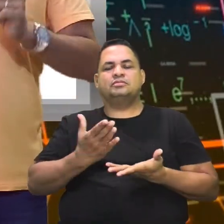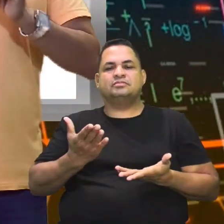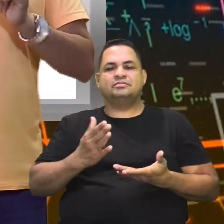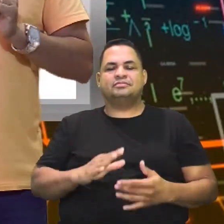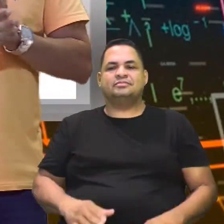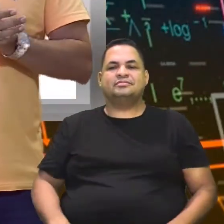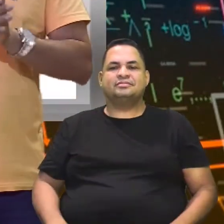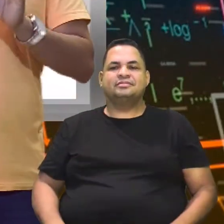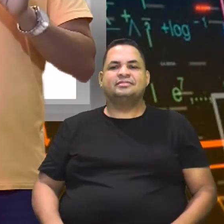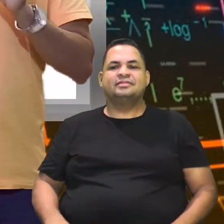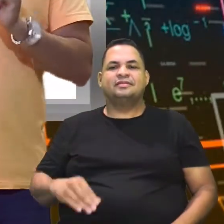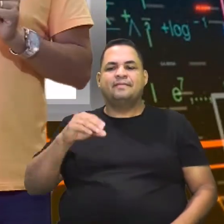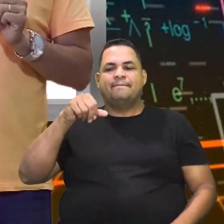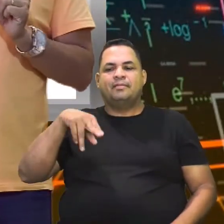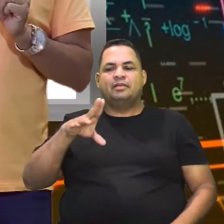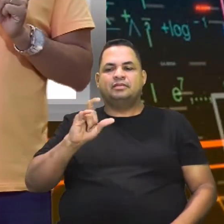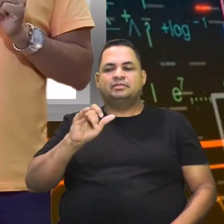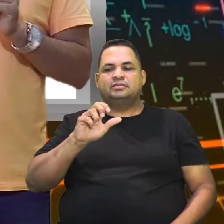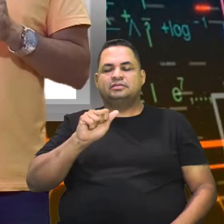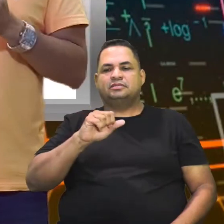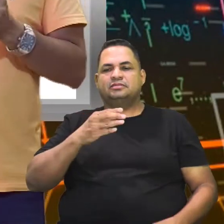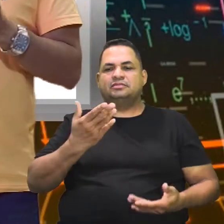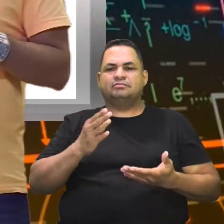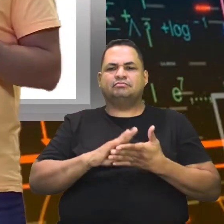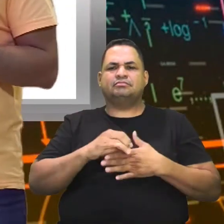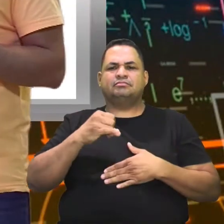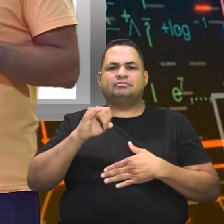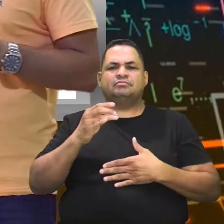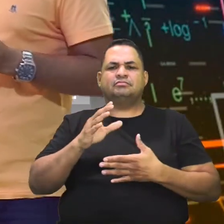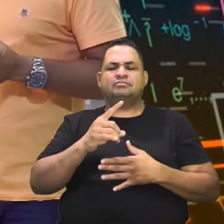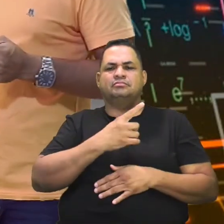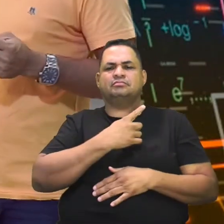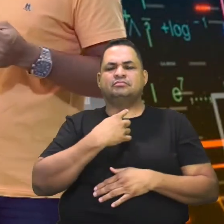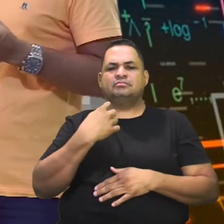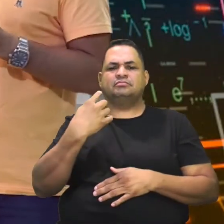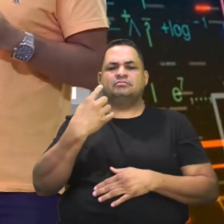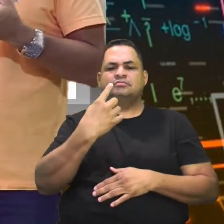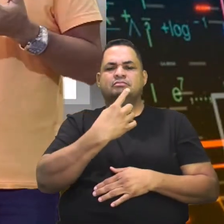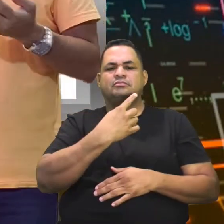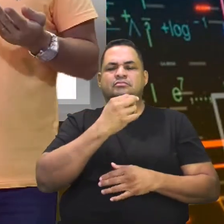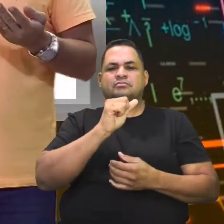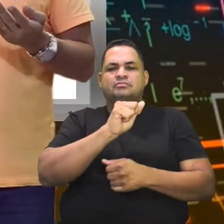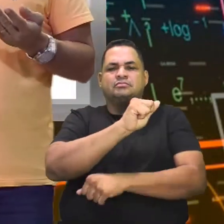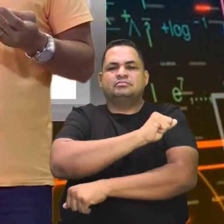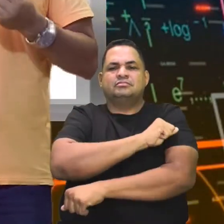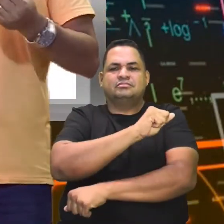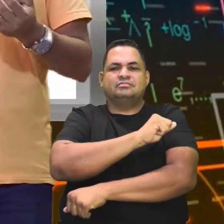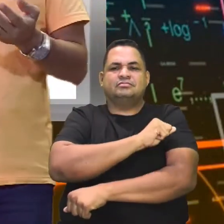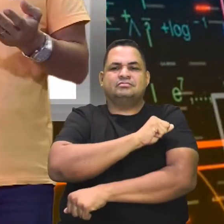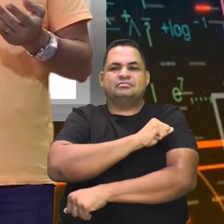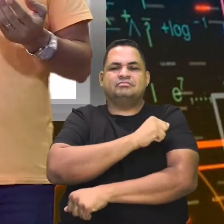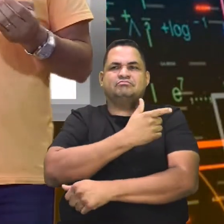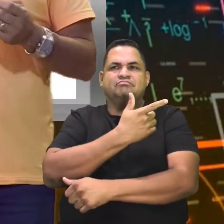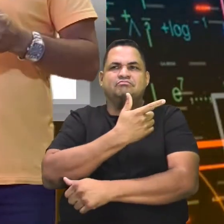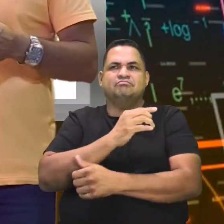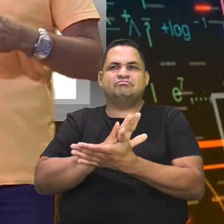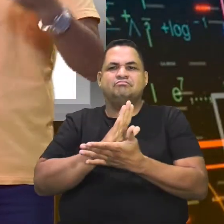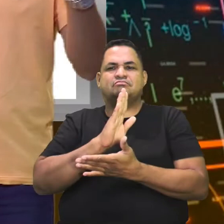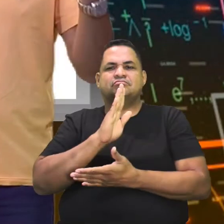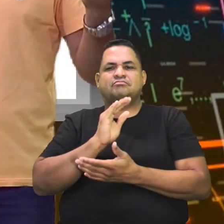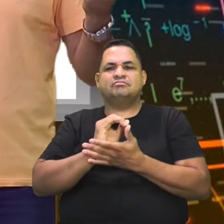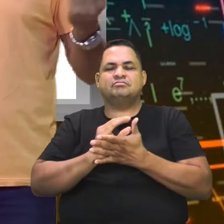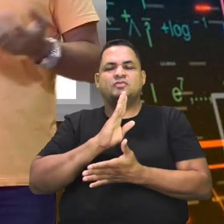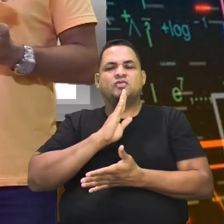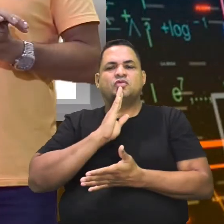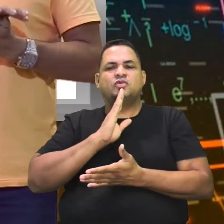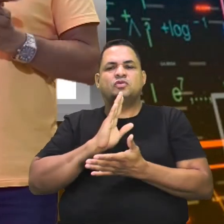professora Márcia? A professora Márcia. O seguinte, será que nossos alunos ainda conhecem alguns dos